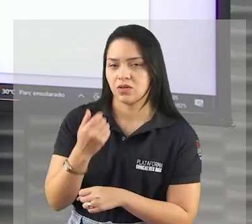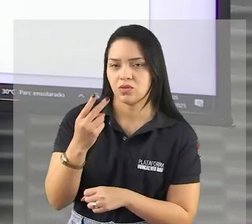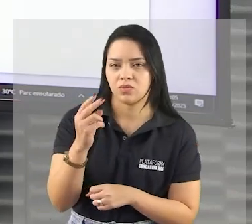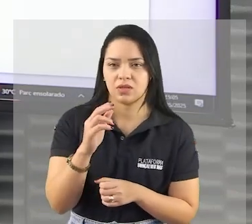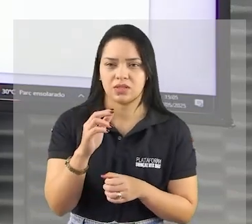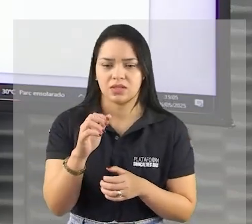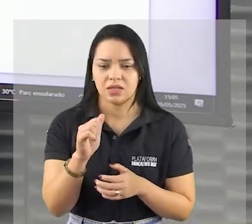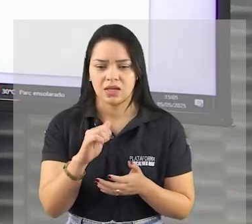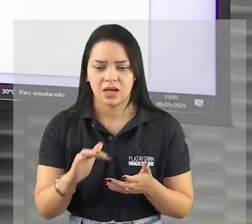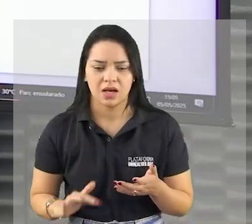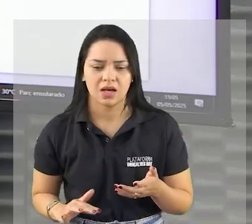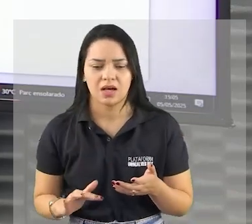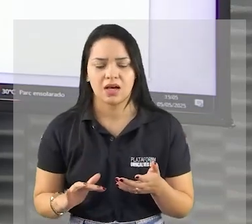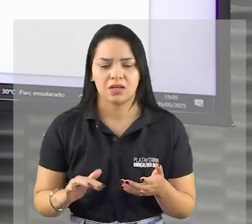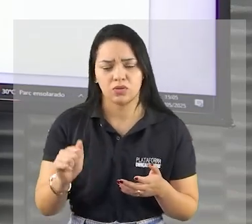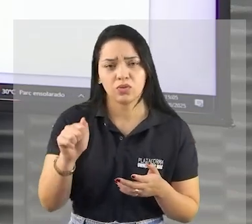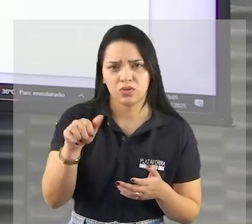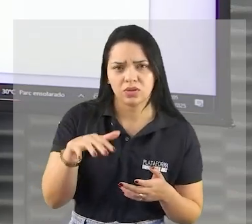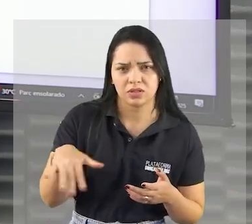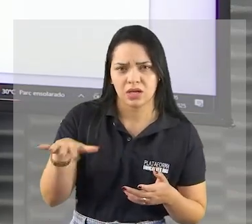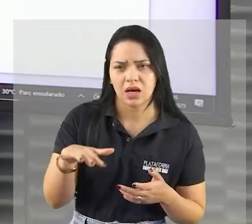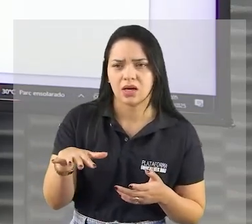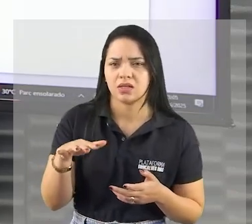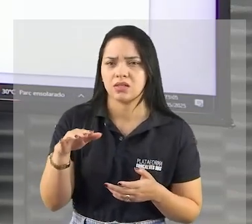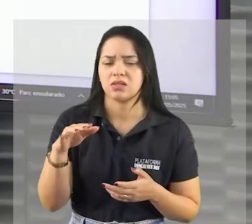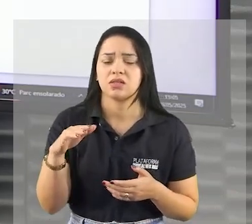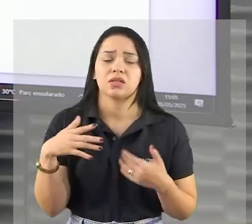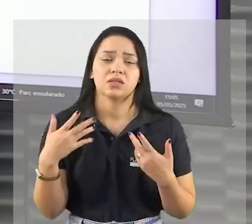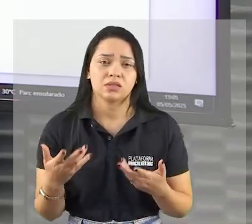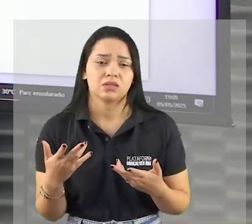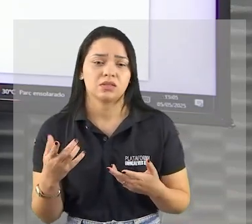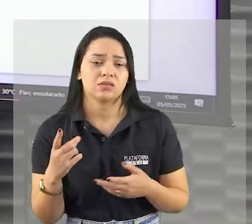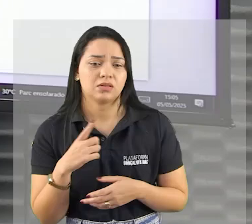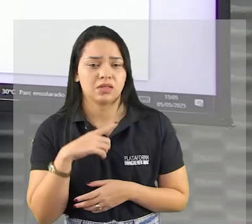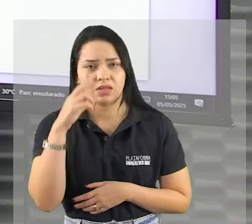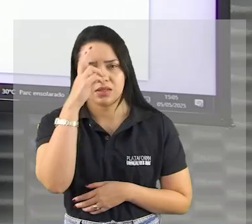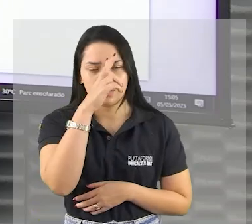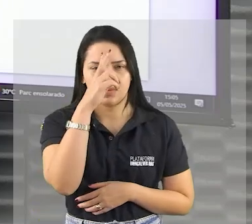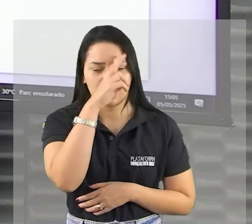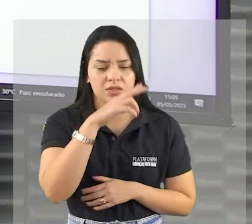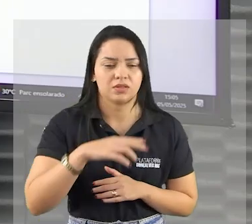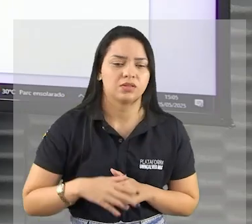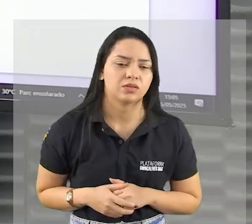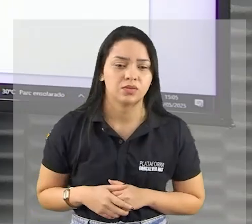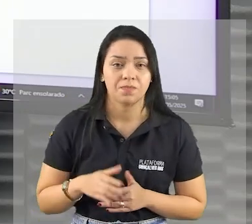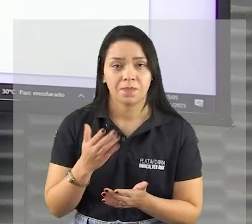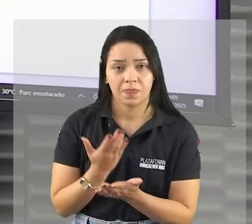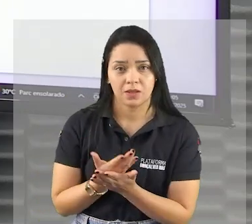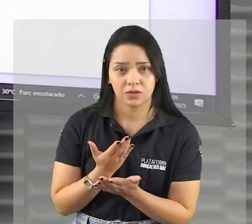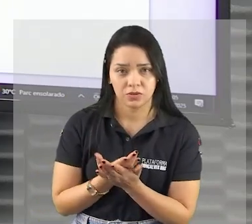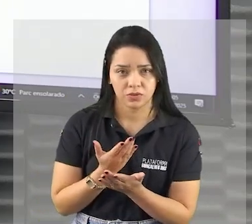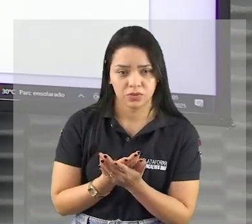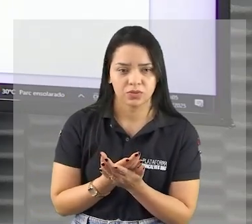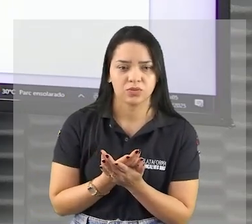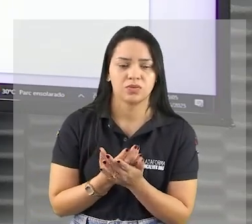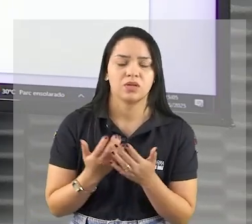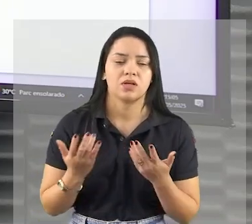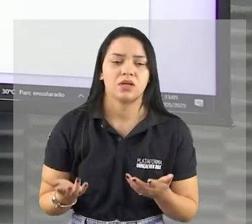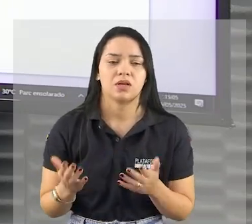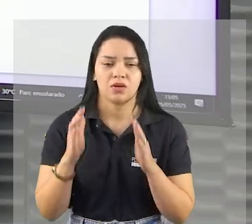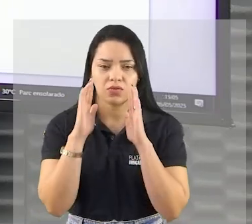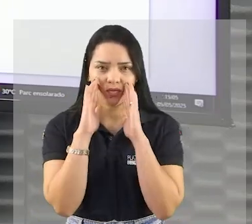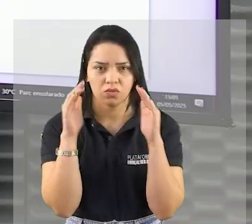na outra troca, né? Então, isso aqui, gente, lembrando que esse planejamento de estudos, esse cronograma, ele